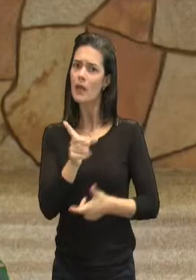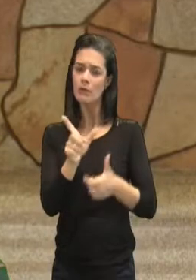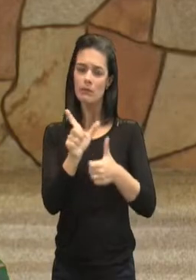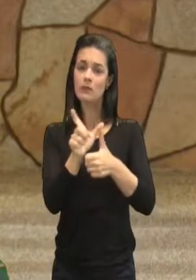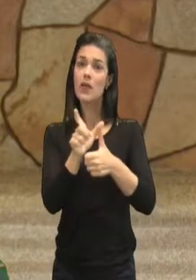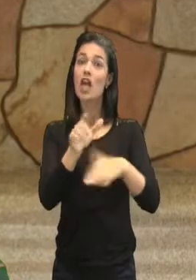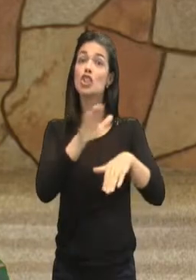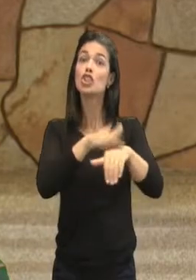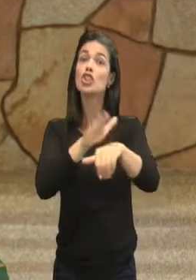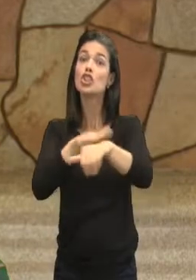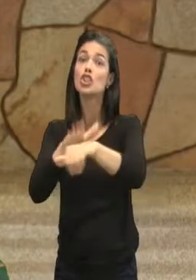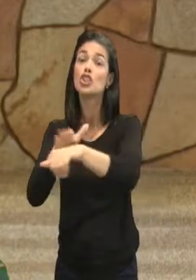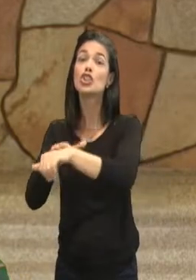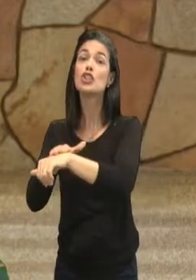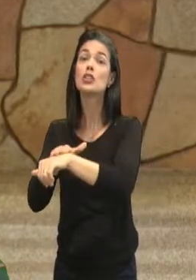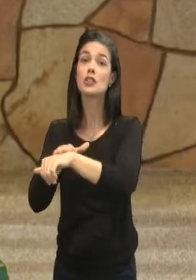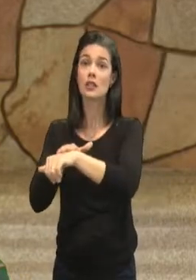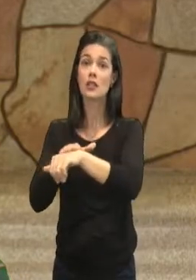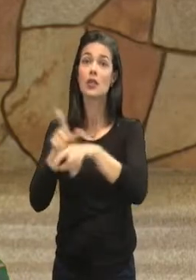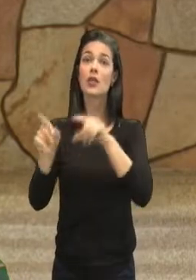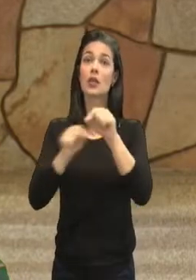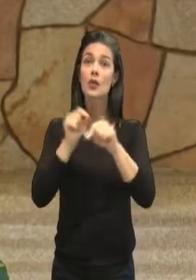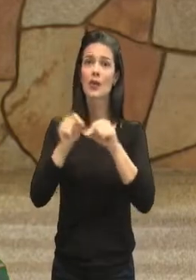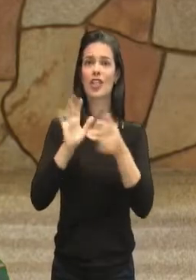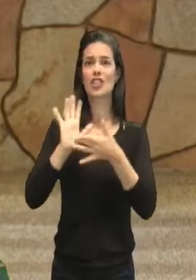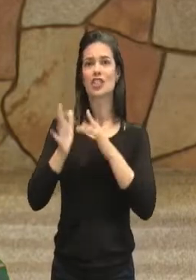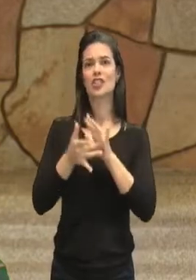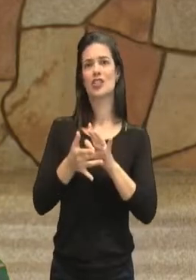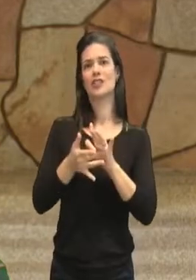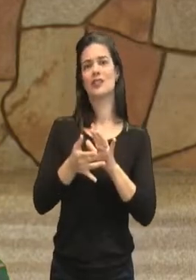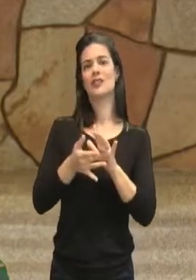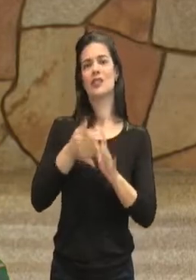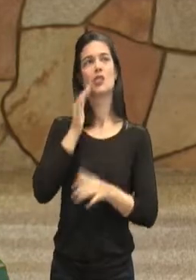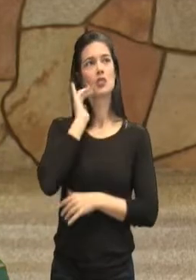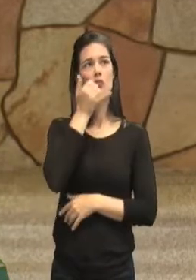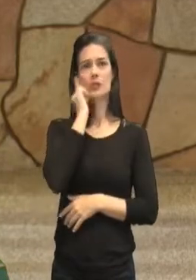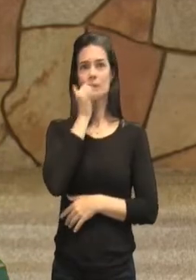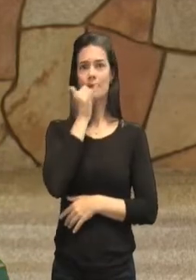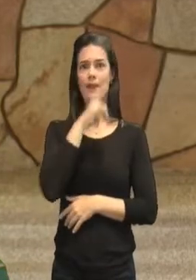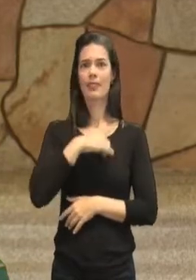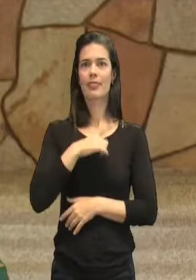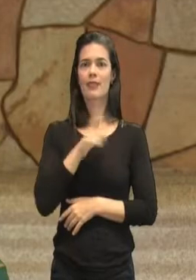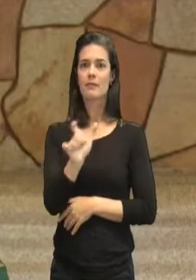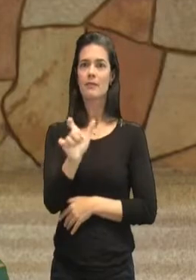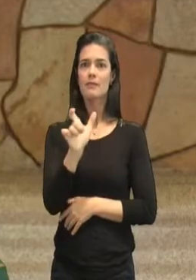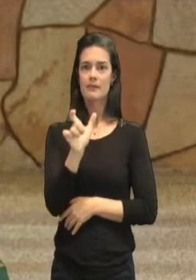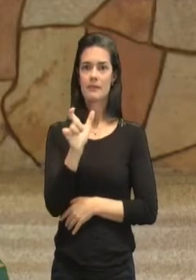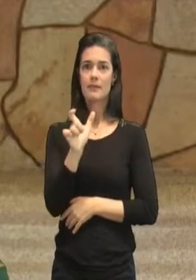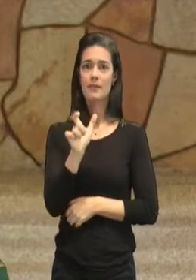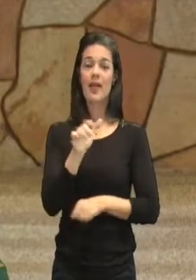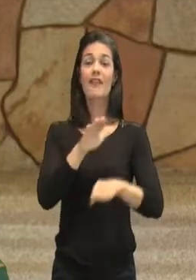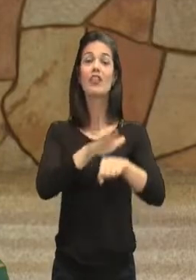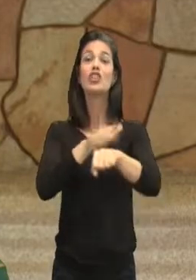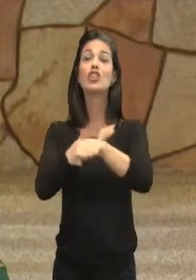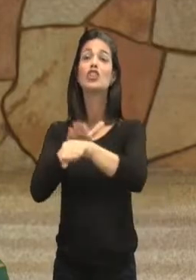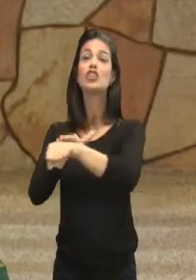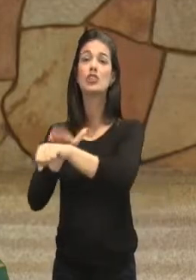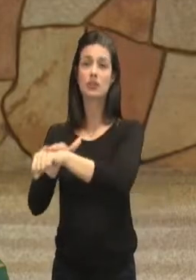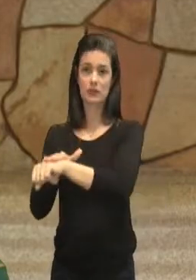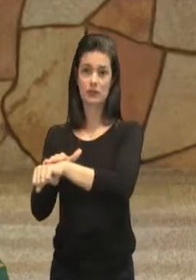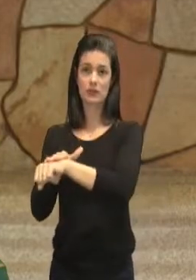das bodas, a parábola do casamento. É muito interessante sobre esse